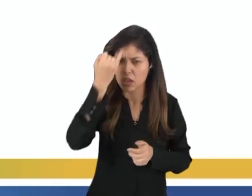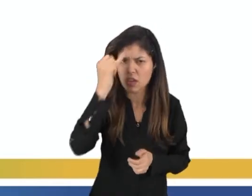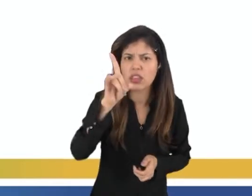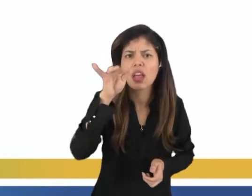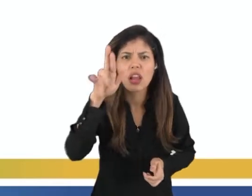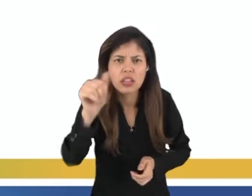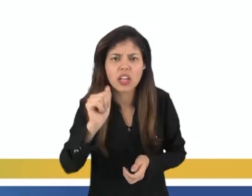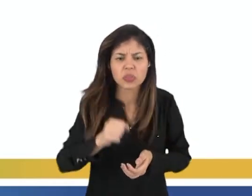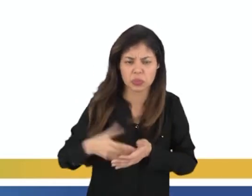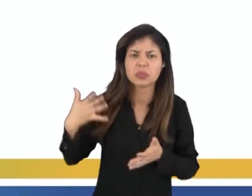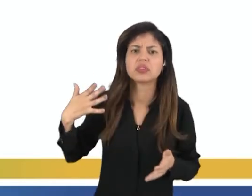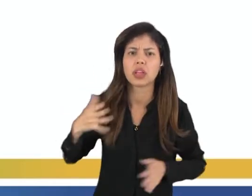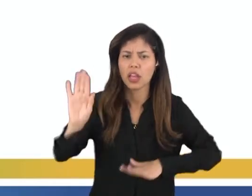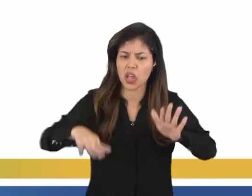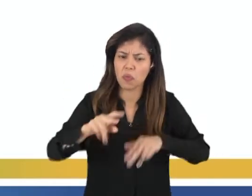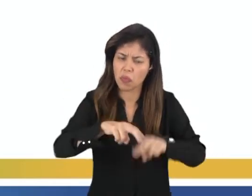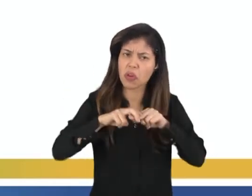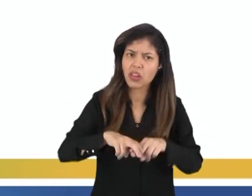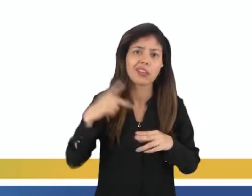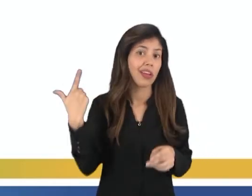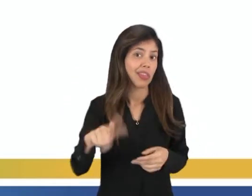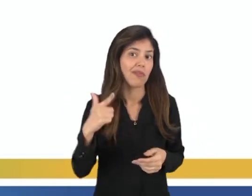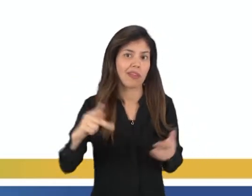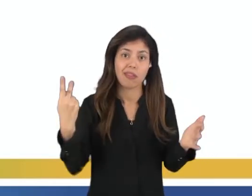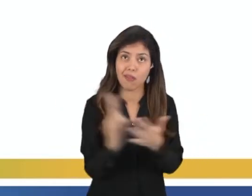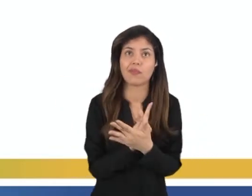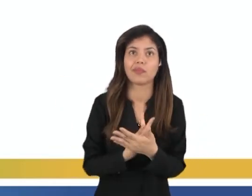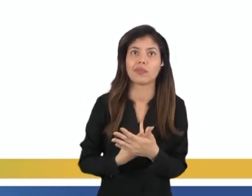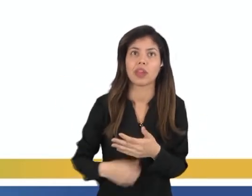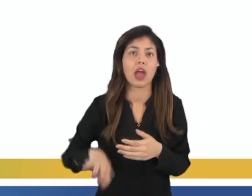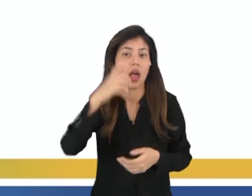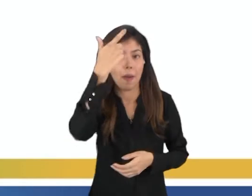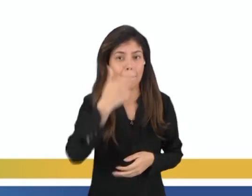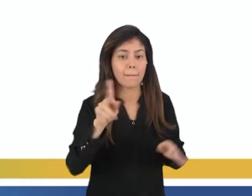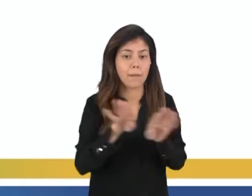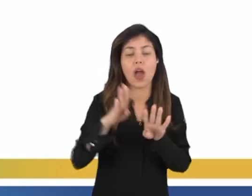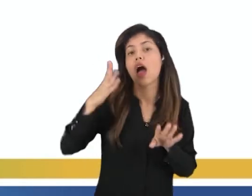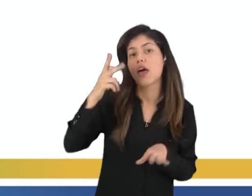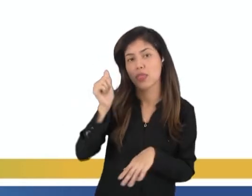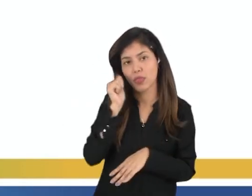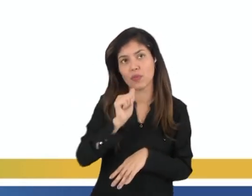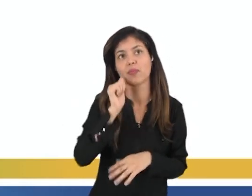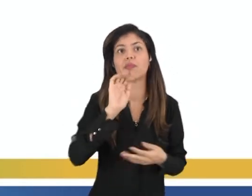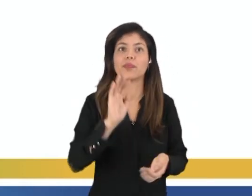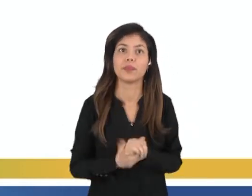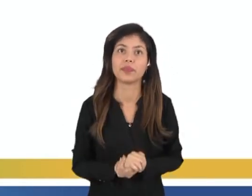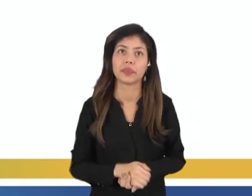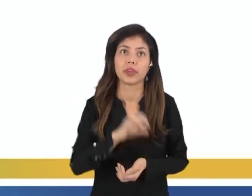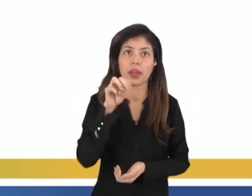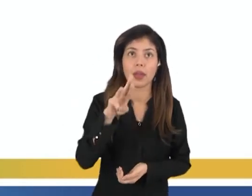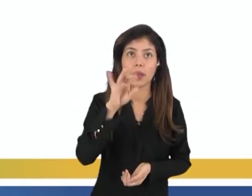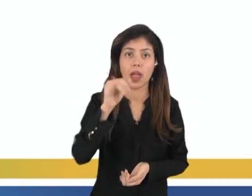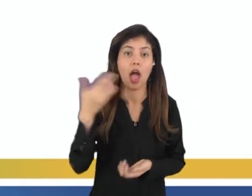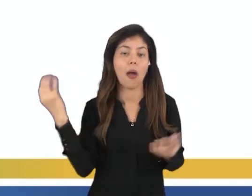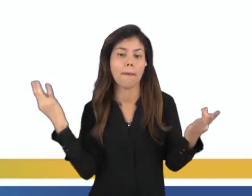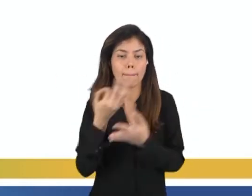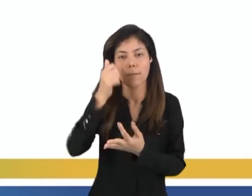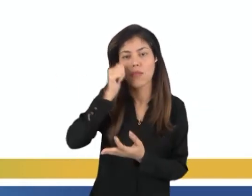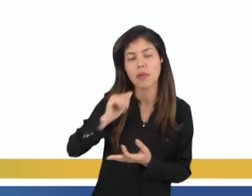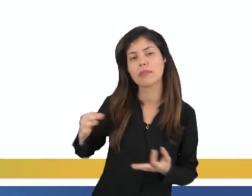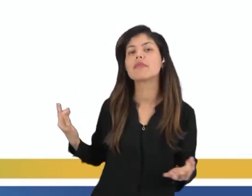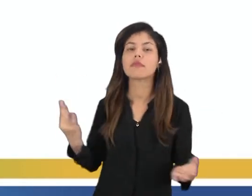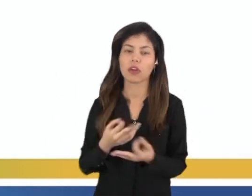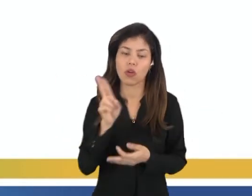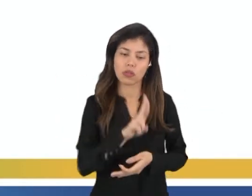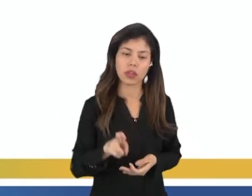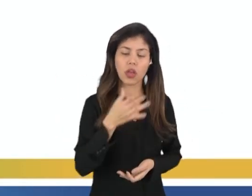demais, e que por isso não tem falhas. Nas personagens femininas, geralmente a Maricye é a mulher perfeita. Quando